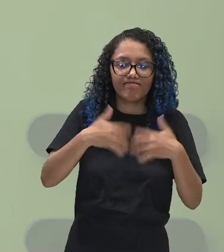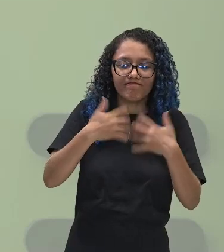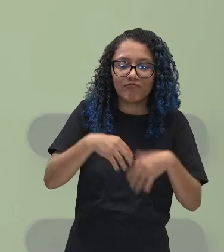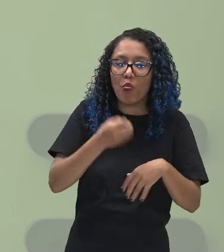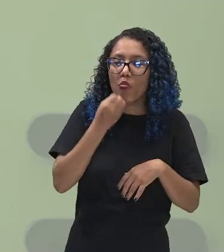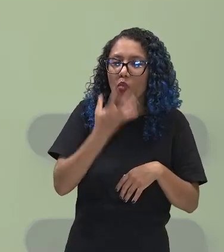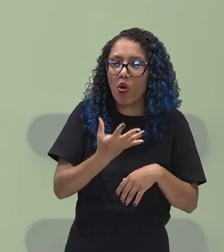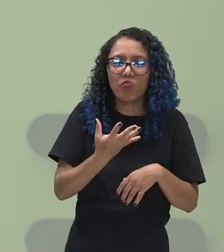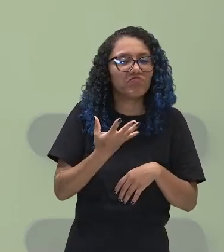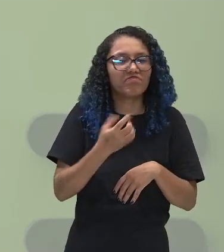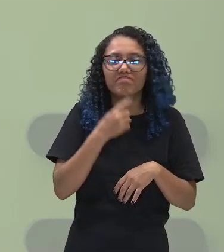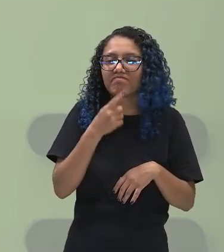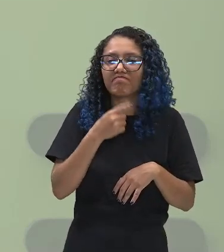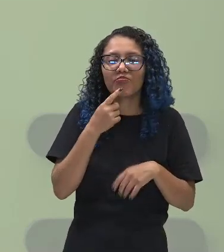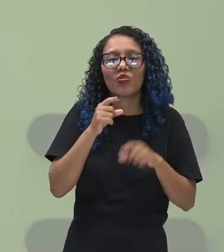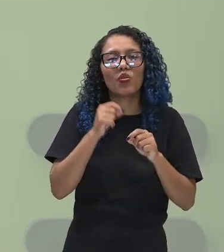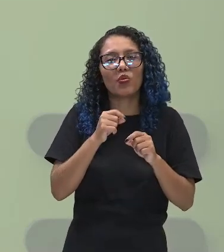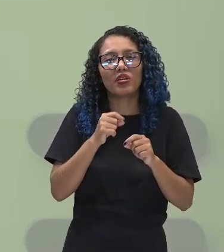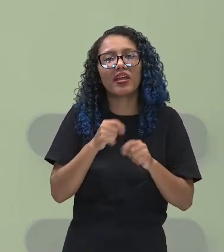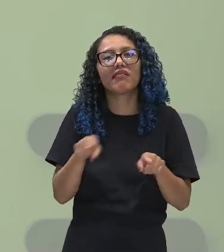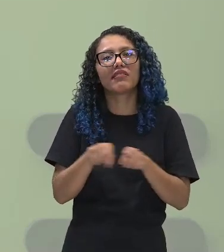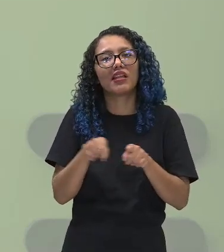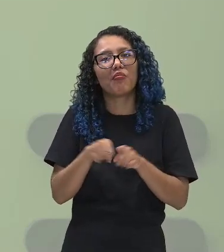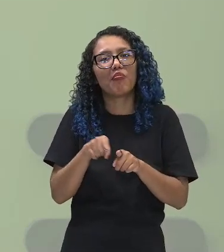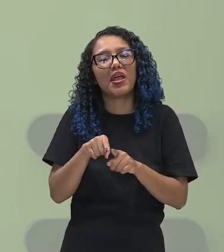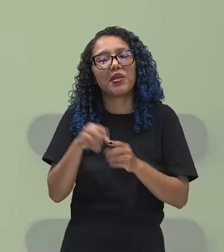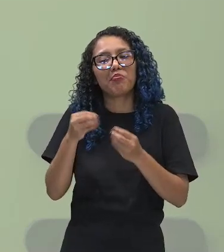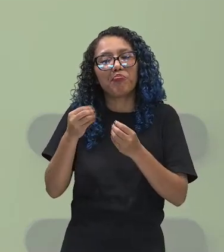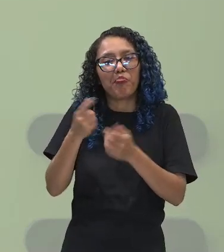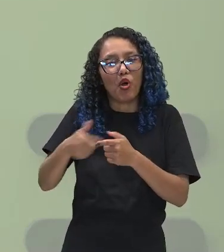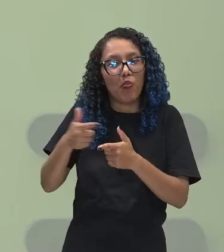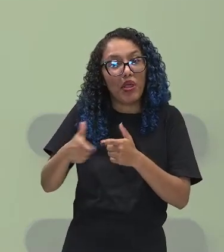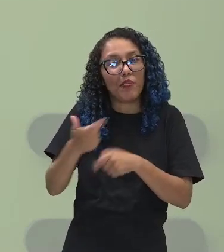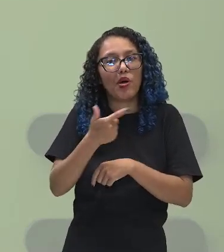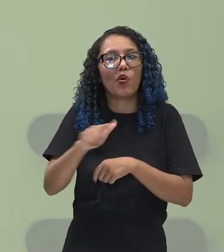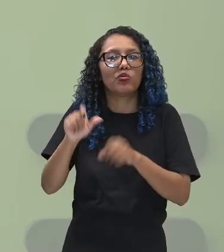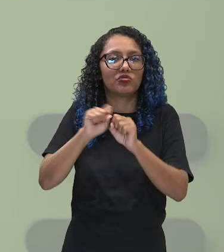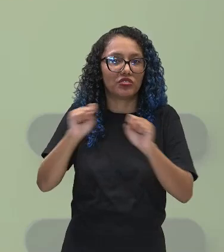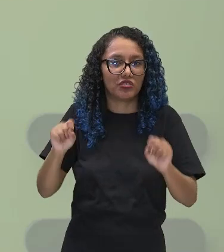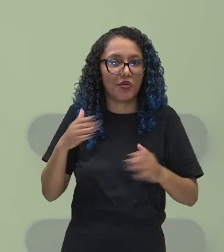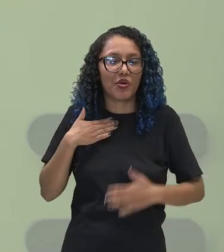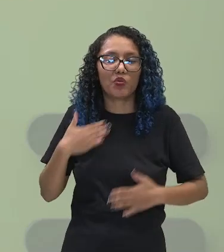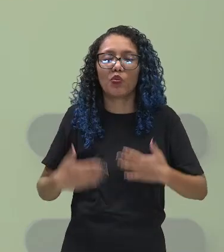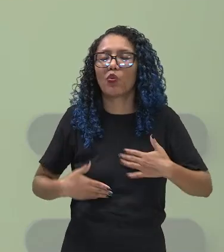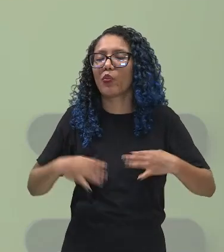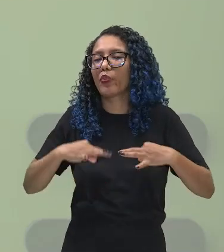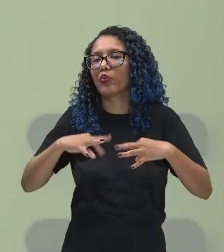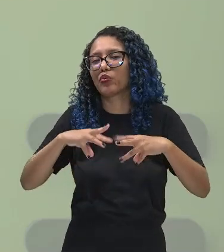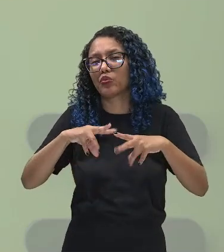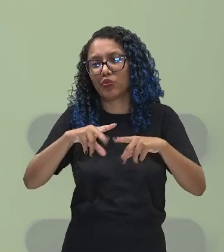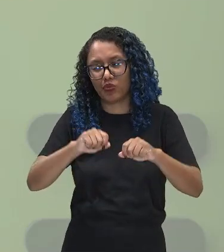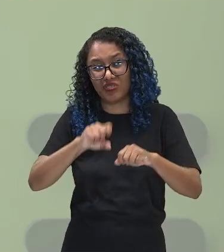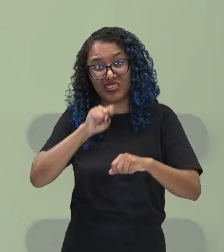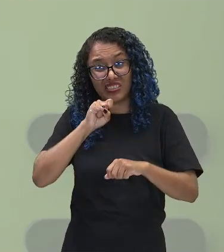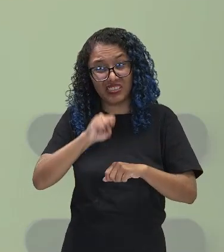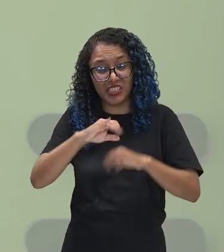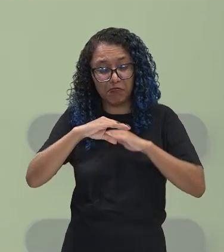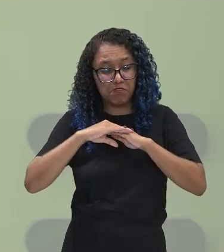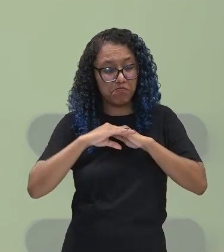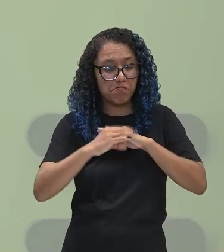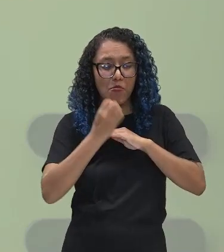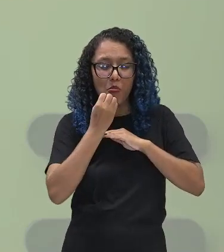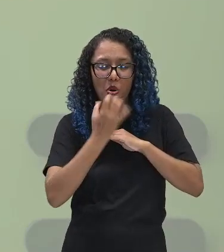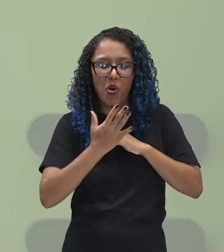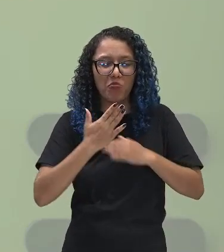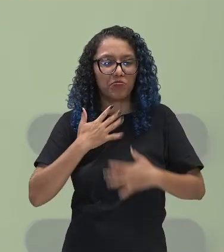estar interligado e vai também acometer o teu corpo todo. E quando algo não funciona direitinho, uma das formas